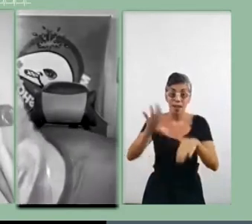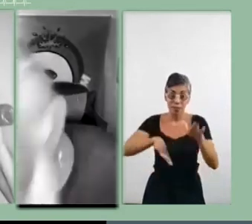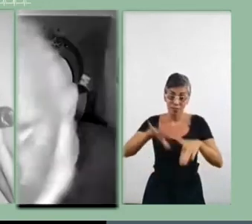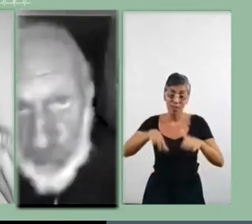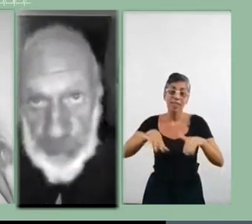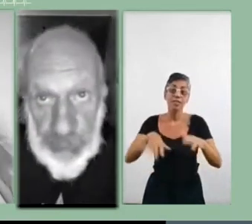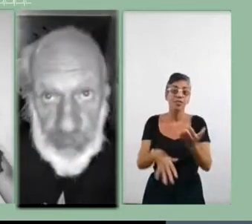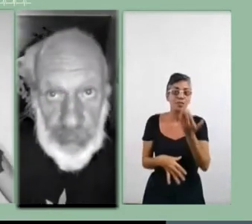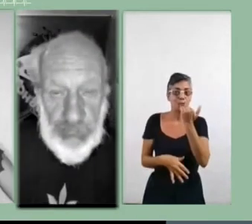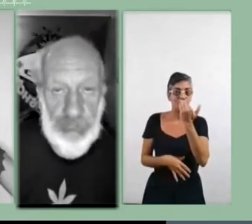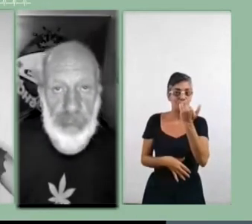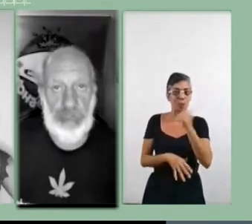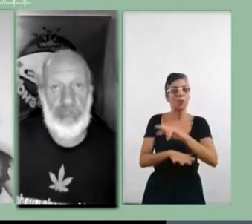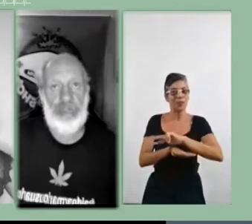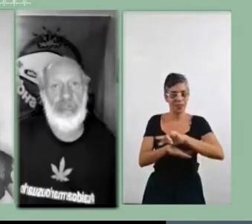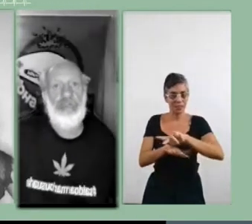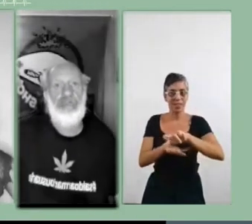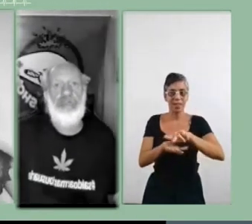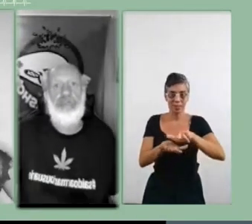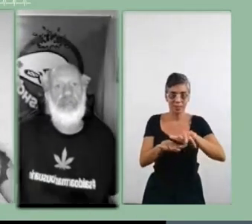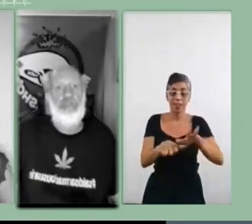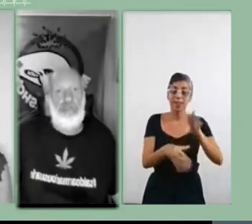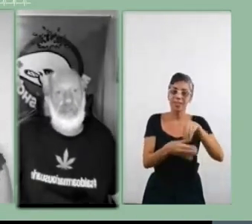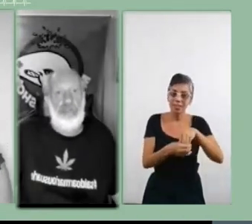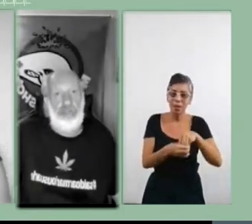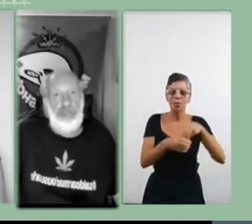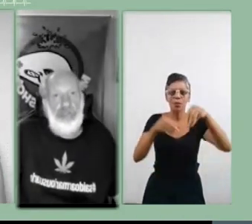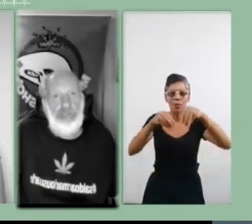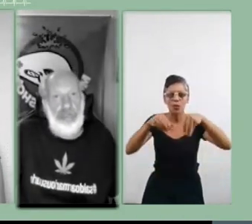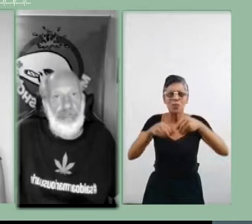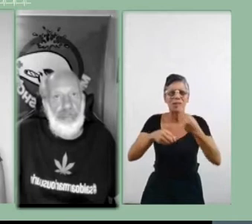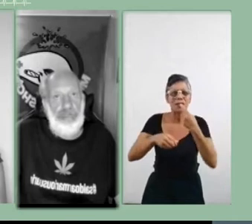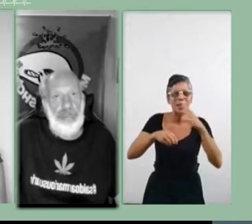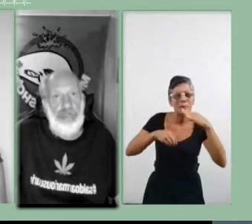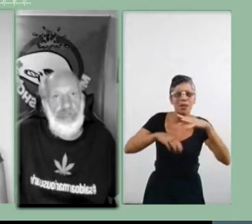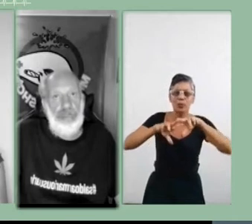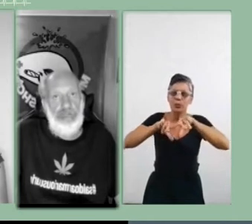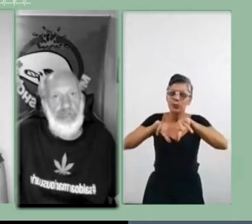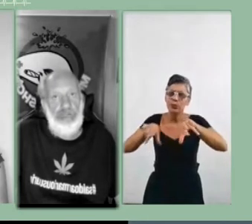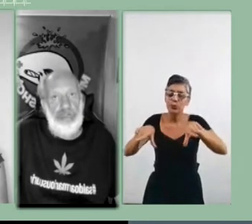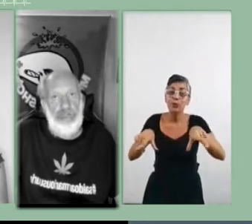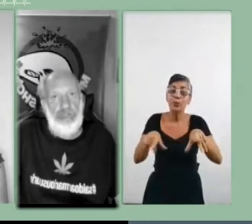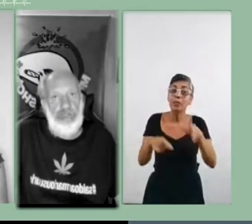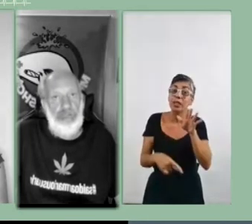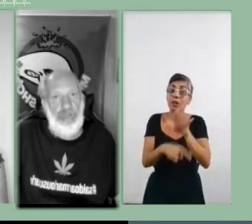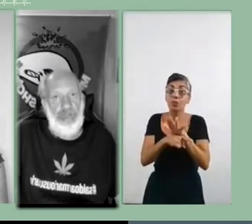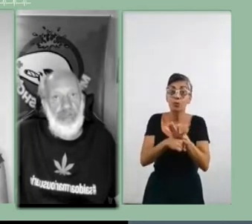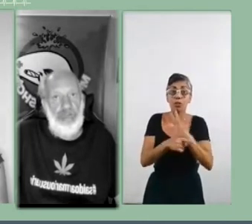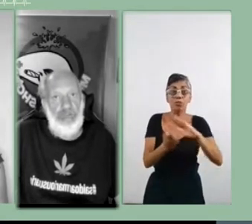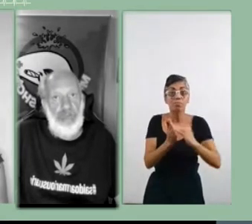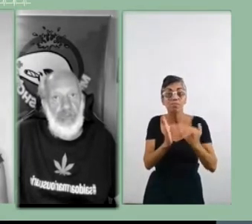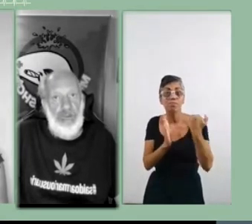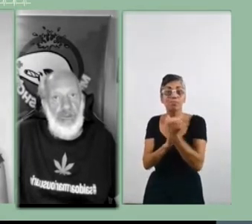alimentação variada, rica em condimentos, em temperos, e a gente acaba potencializando os efeitos. E o Ricardo estava